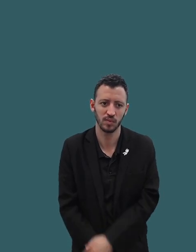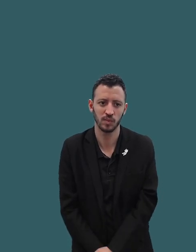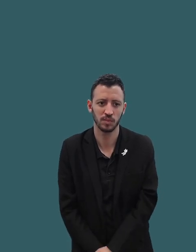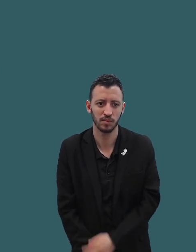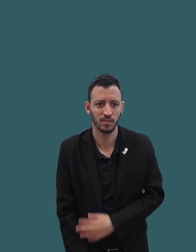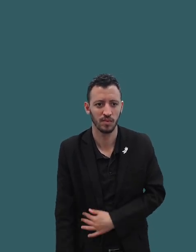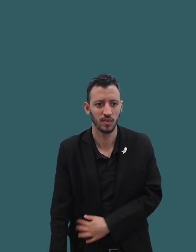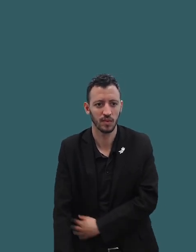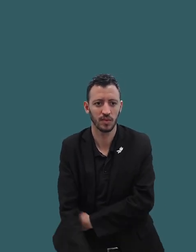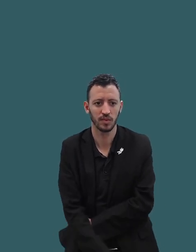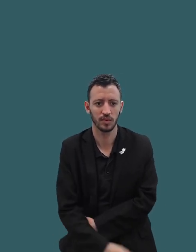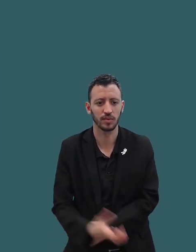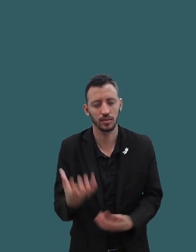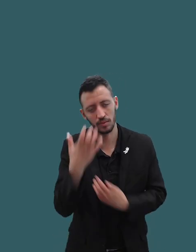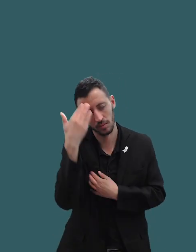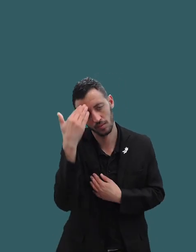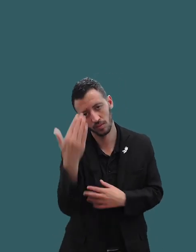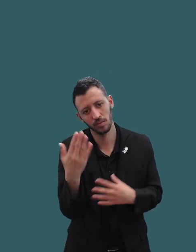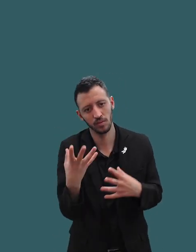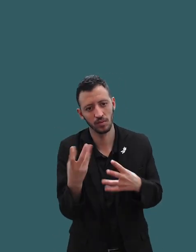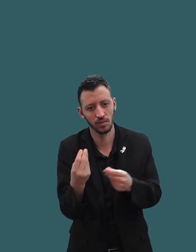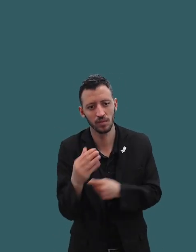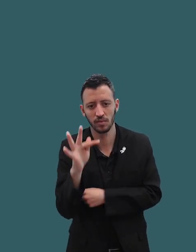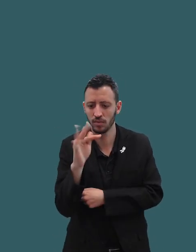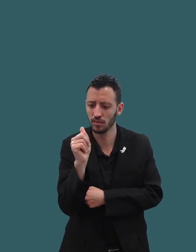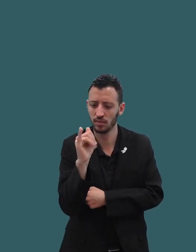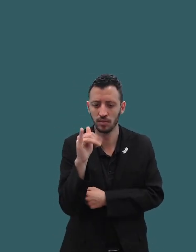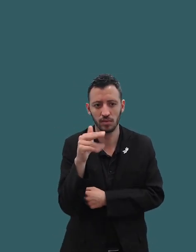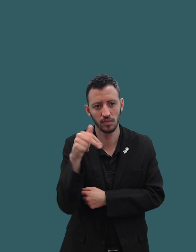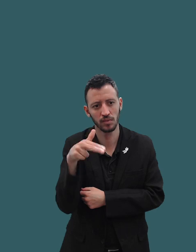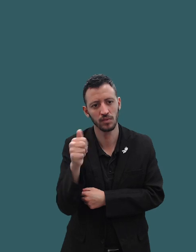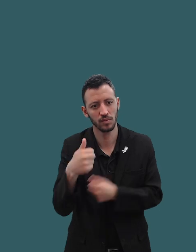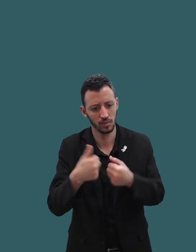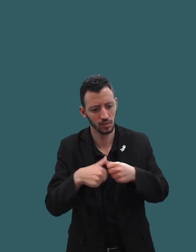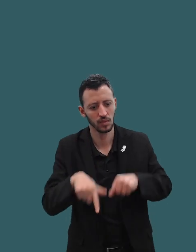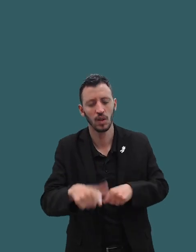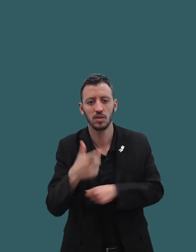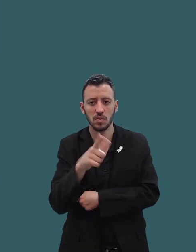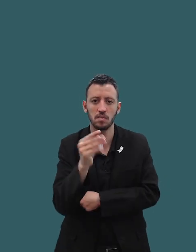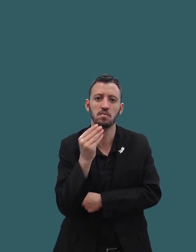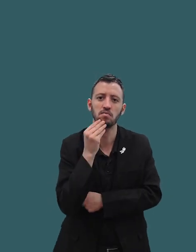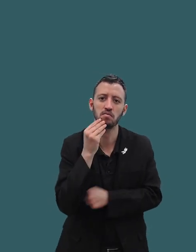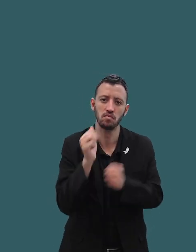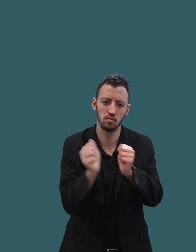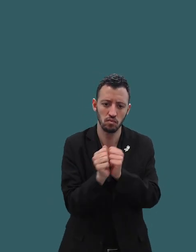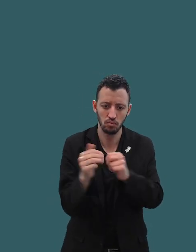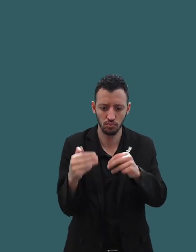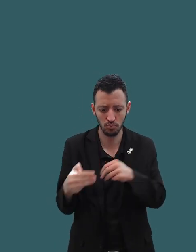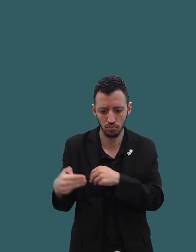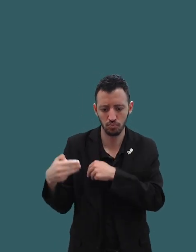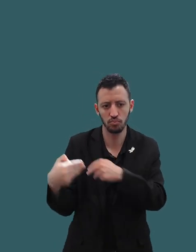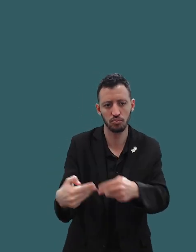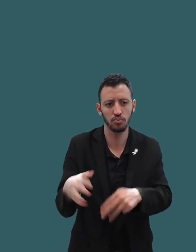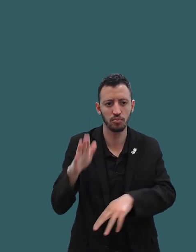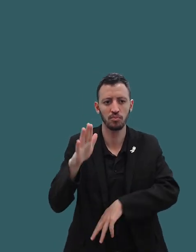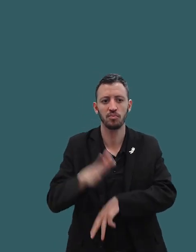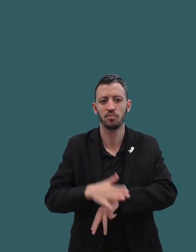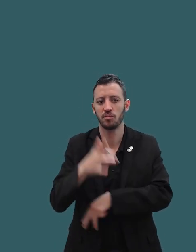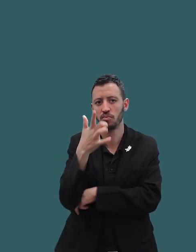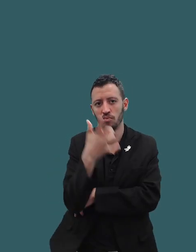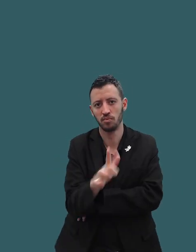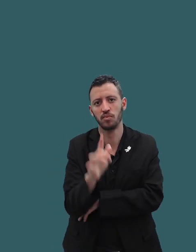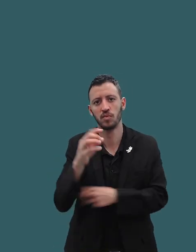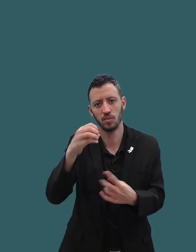verdade. Então, eu queria agradecer demais, Fabiana, a oportunidade de estarmos aqui como Ministério, já convidar mais uma vez